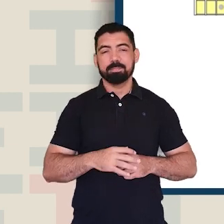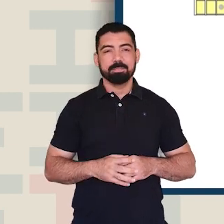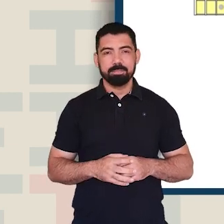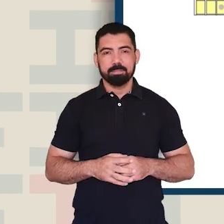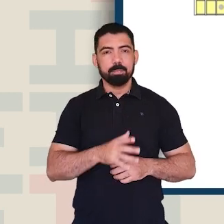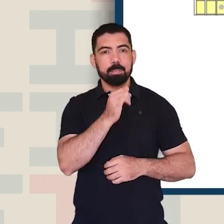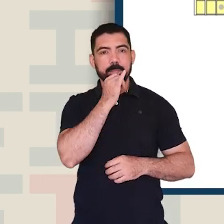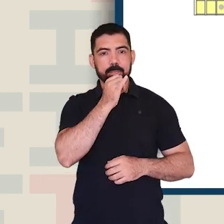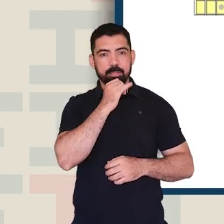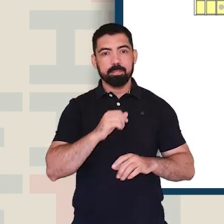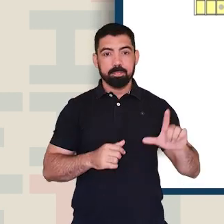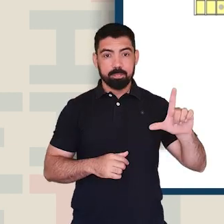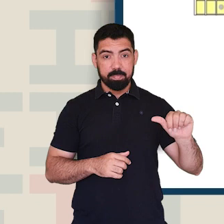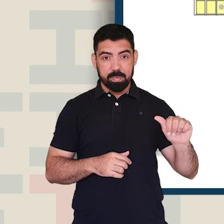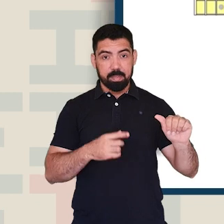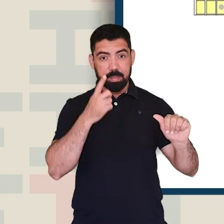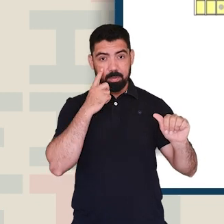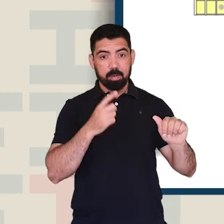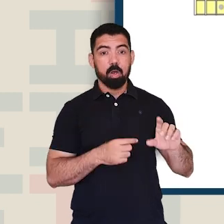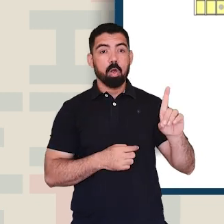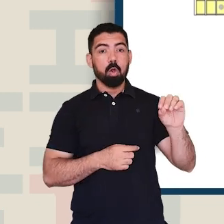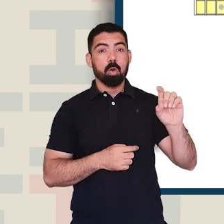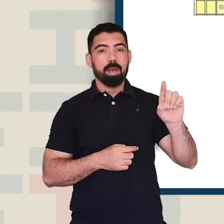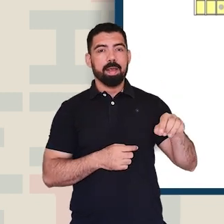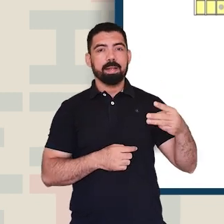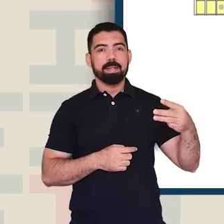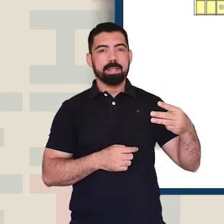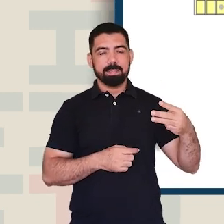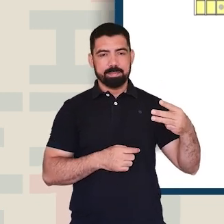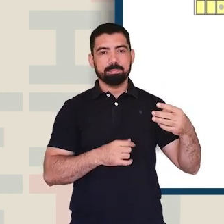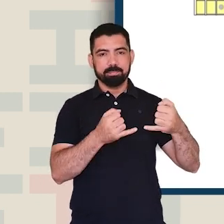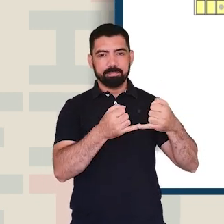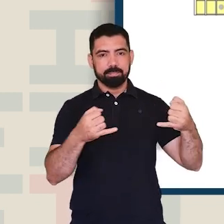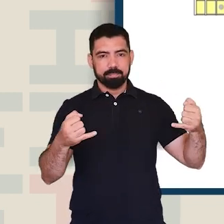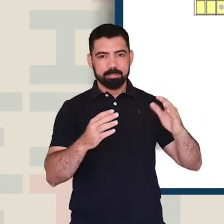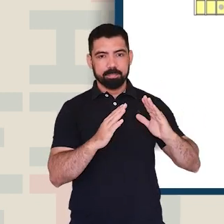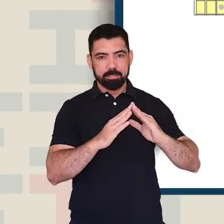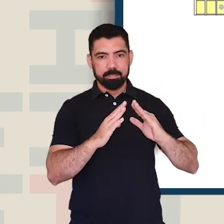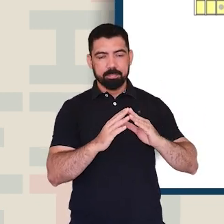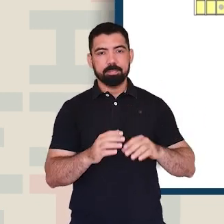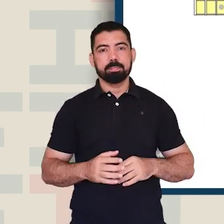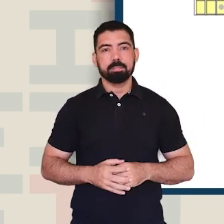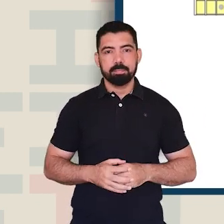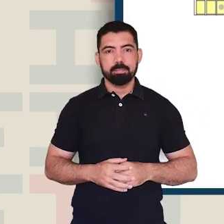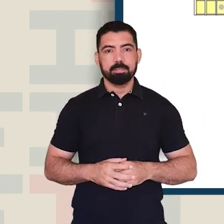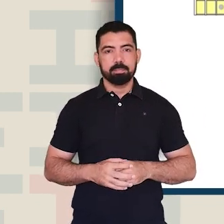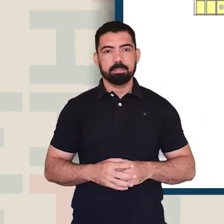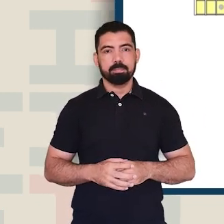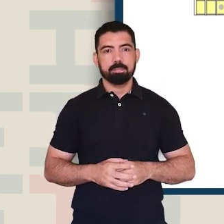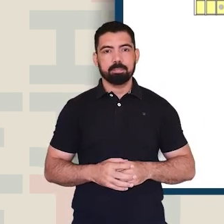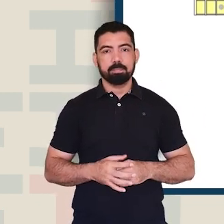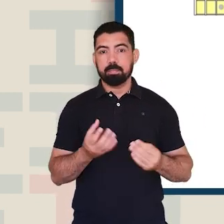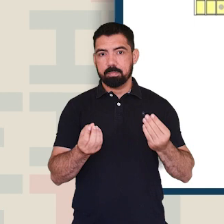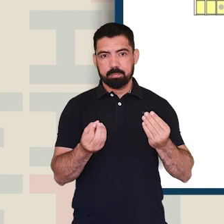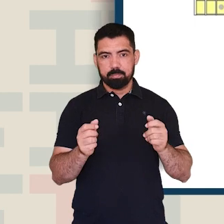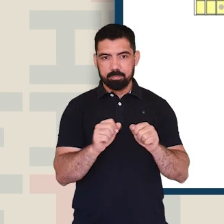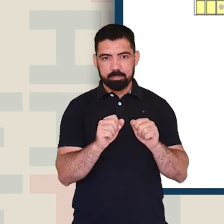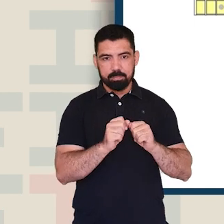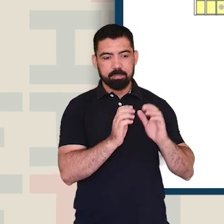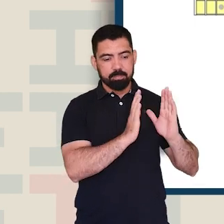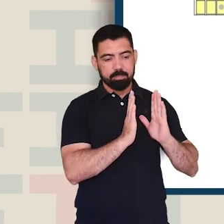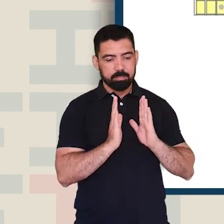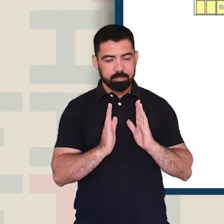Certo? No exemplo aí do Lá, o Dó é na terceira casa, né? Então, ele seria, ó. Seria,